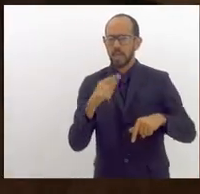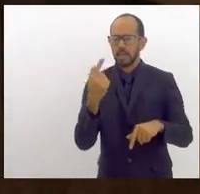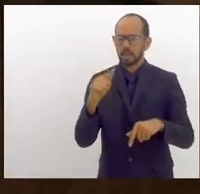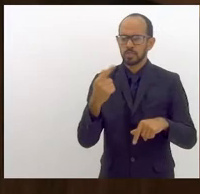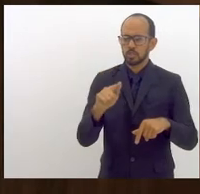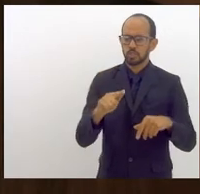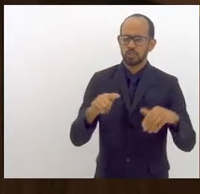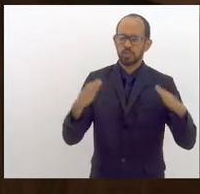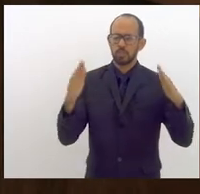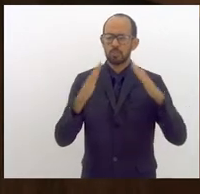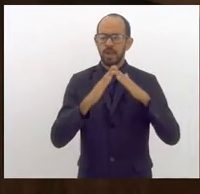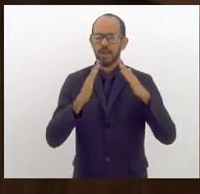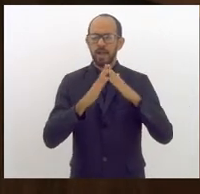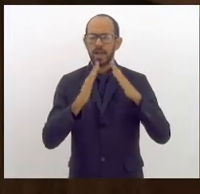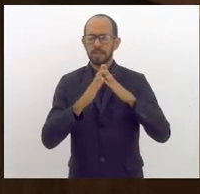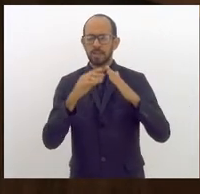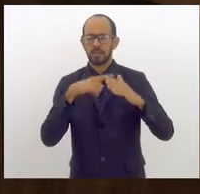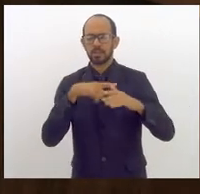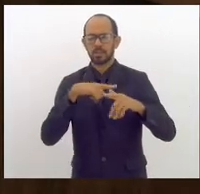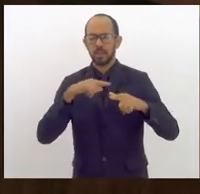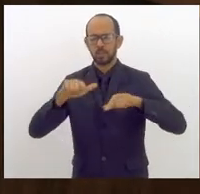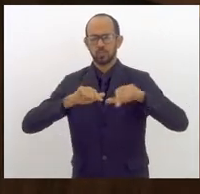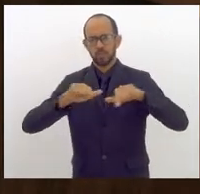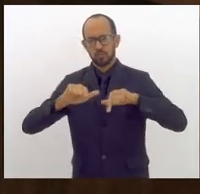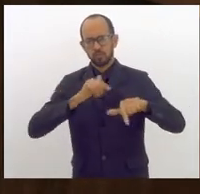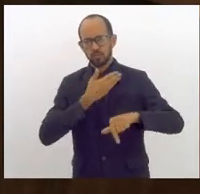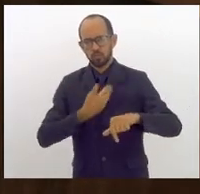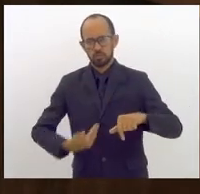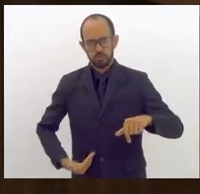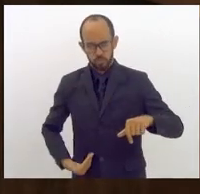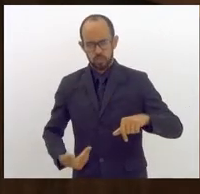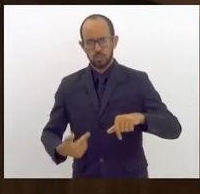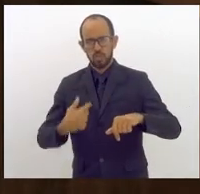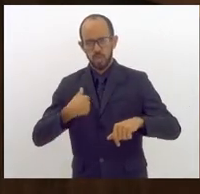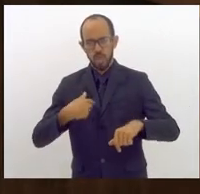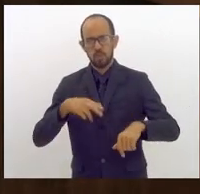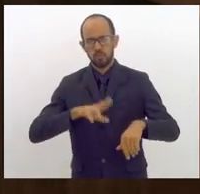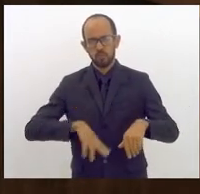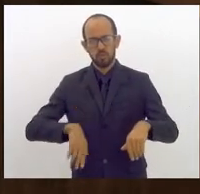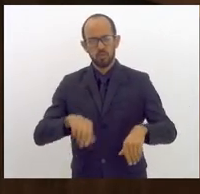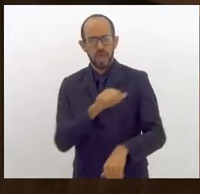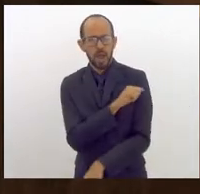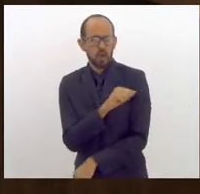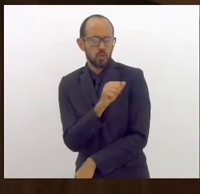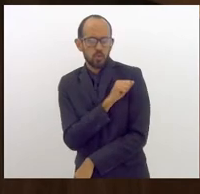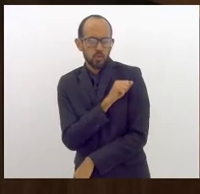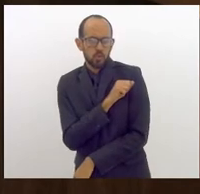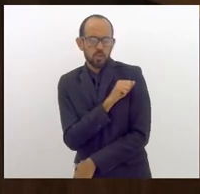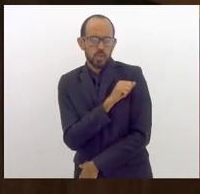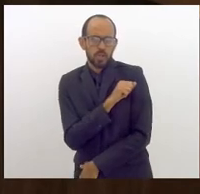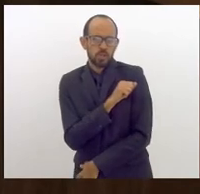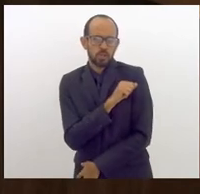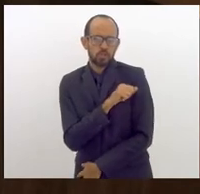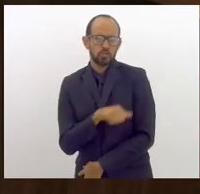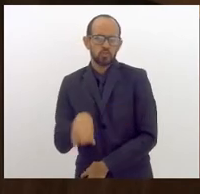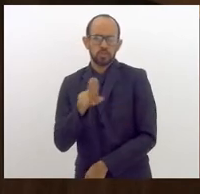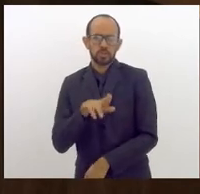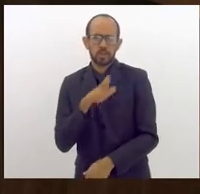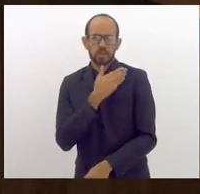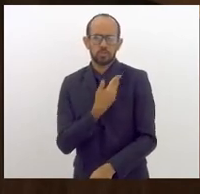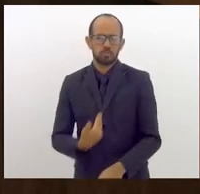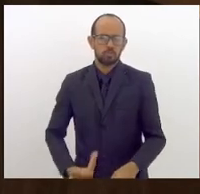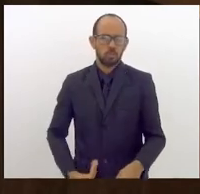que historicamente presta serviços públicos eu fui aluna da rede pública de ensino desse estado e do município